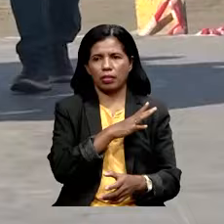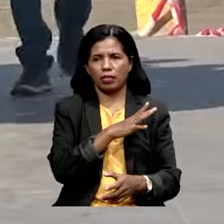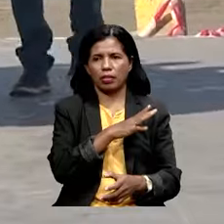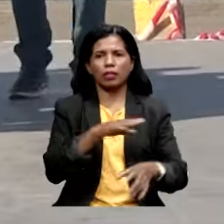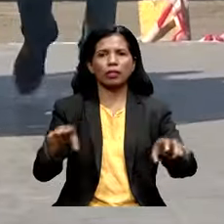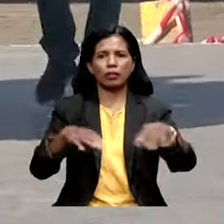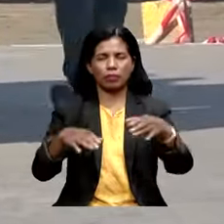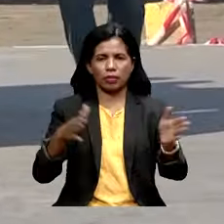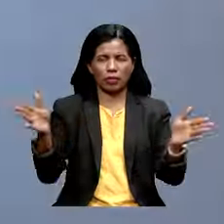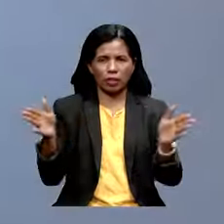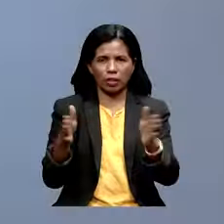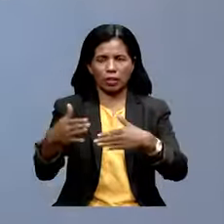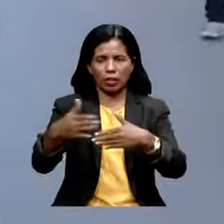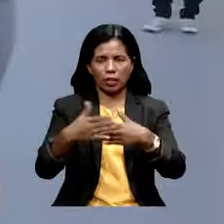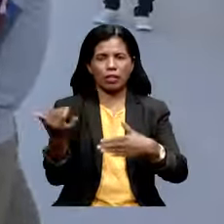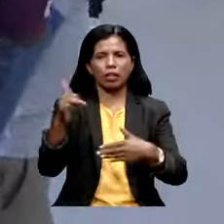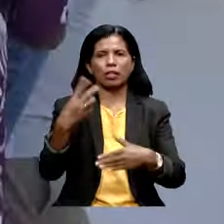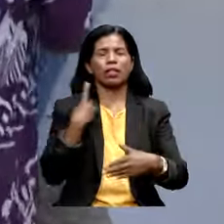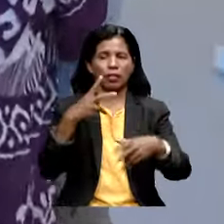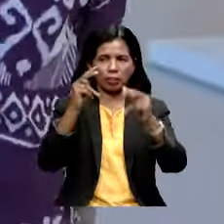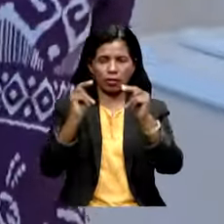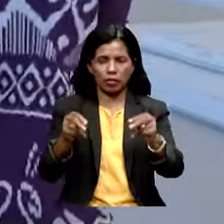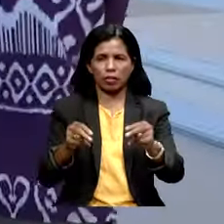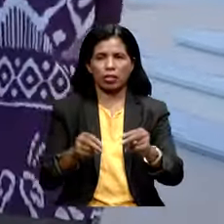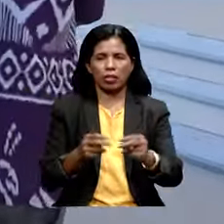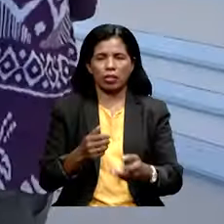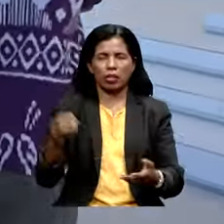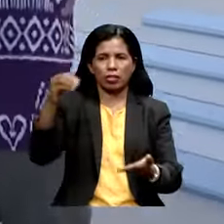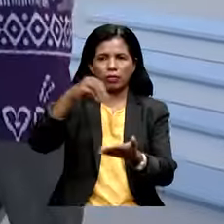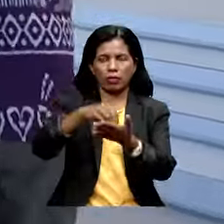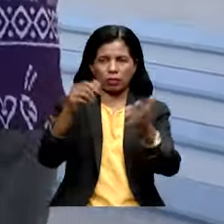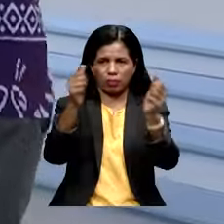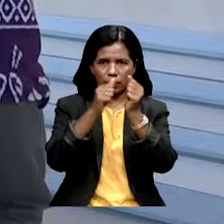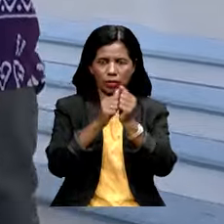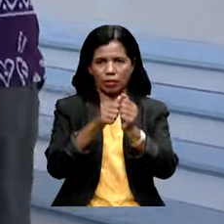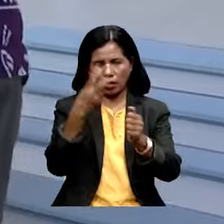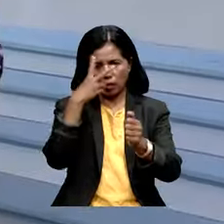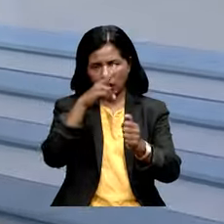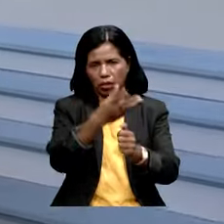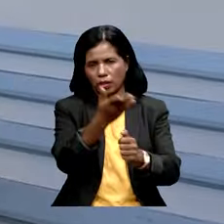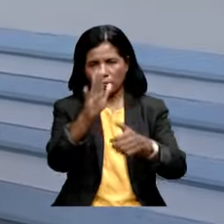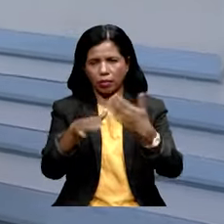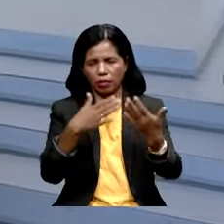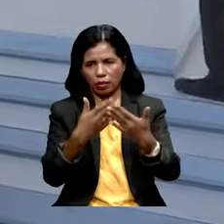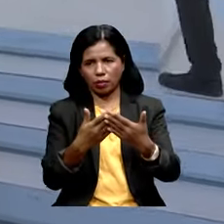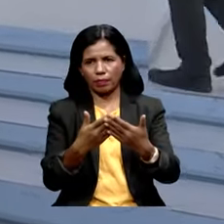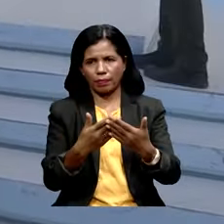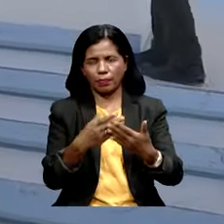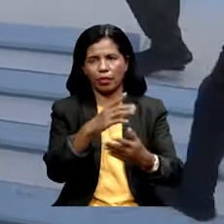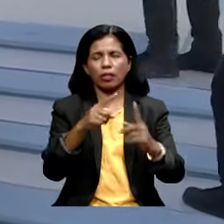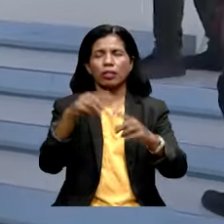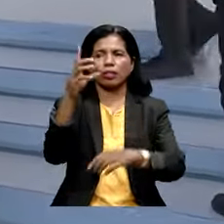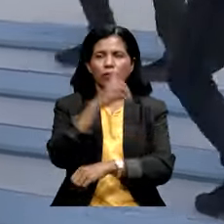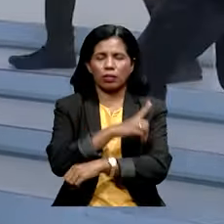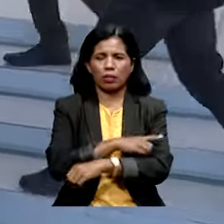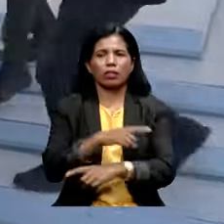serviços que com a Nebema Kita precisa atu ajustar. Hare ita bod sir hare kata ka ohi